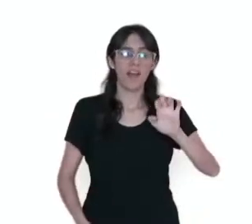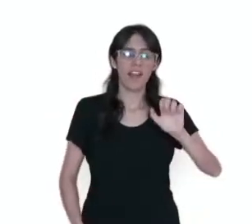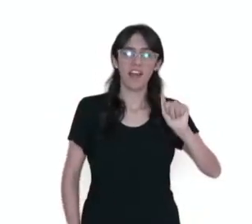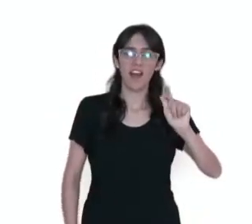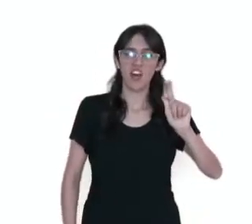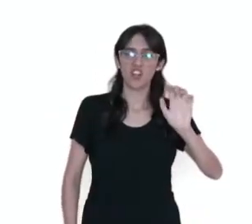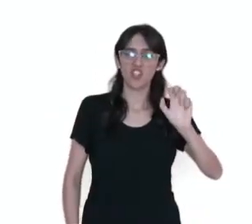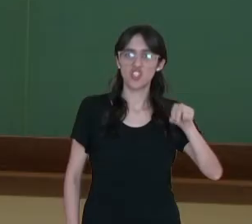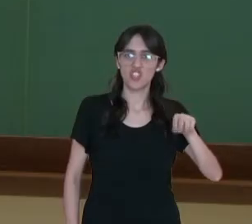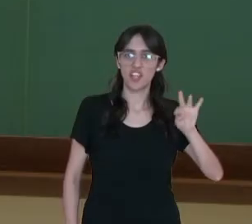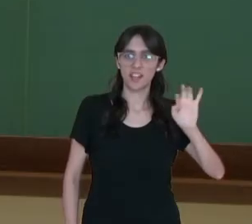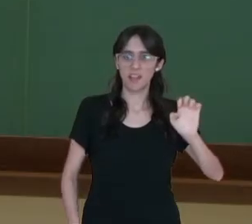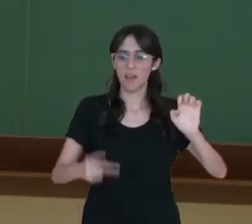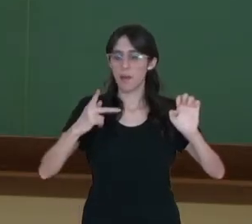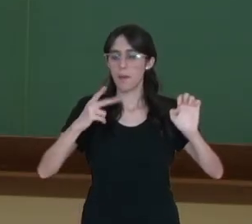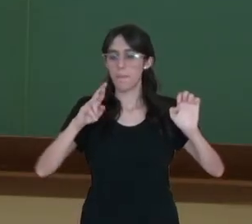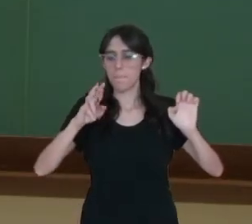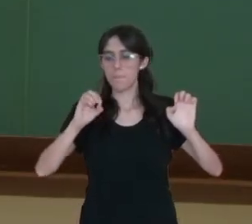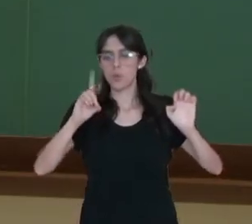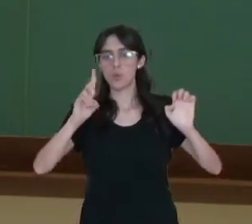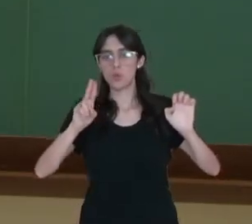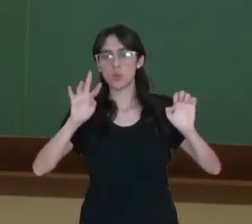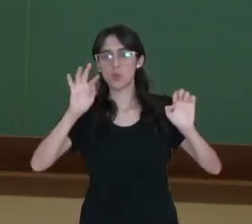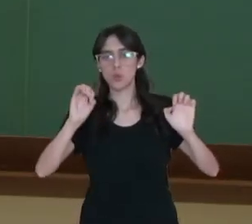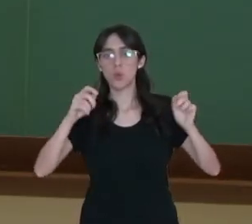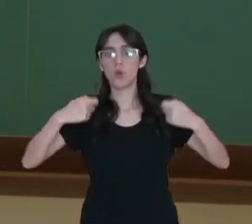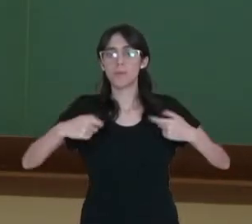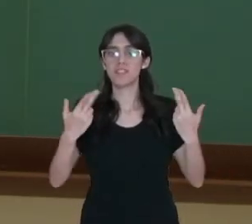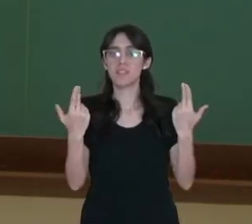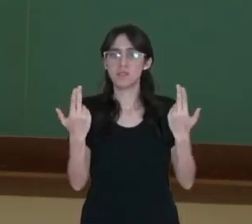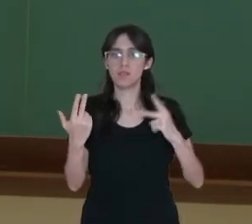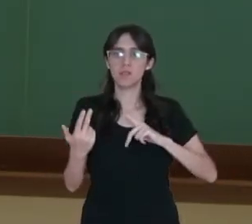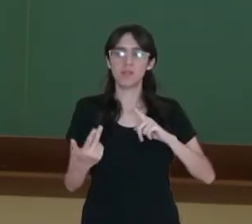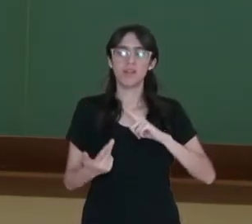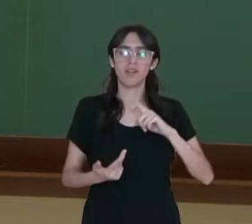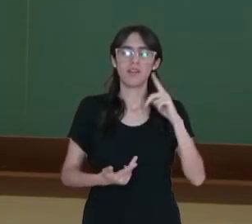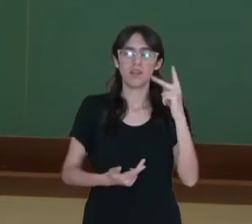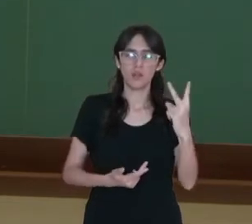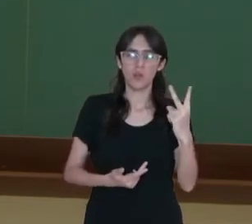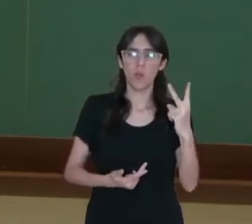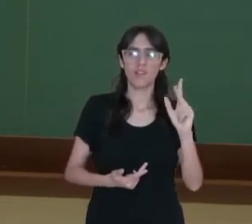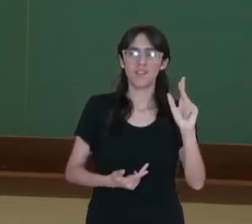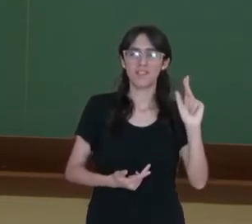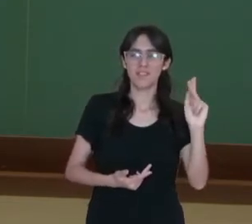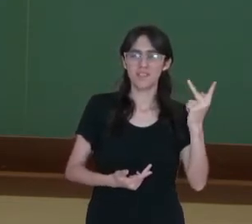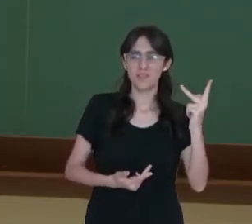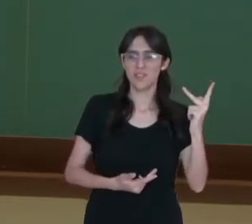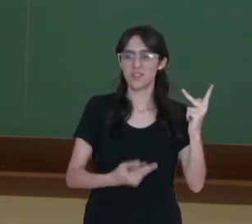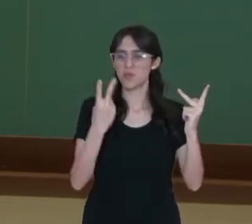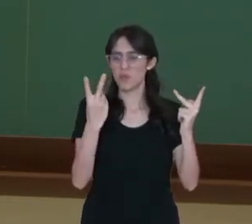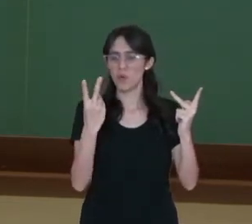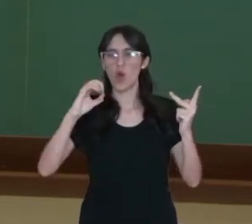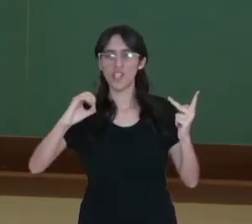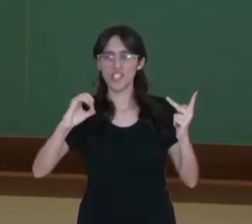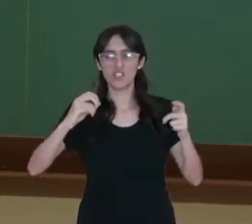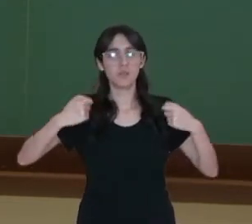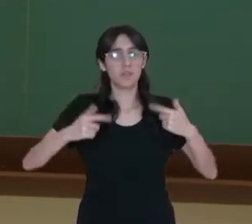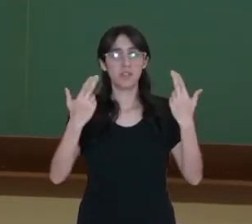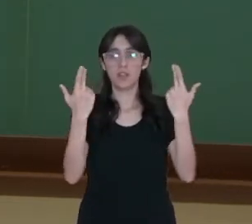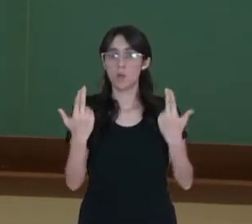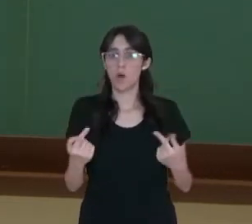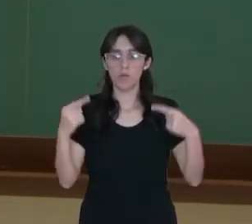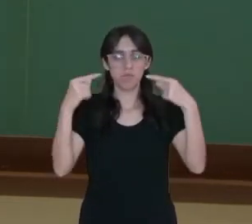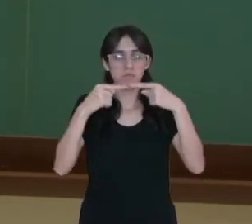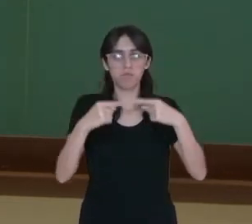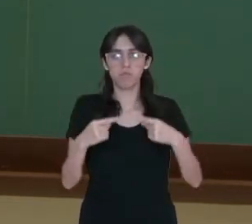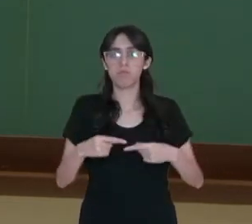desenho com as bolinhas. Tínhamos 2 oxigênios de um lado, 2 oxigênios do outro. Então, tudo que tem antes da seta e tudo que tem depois da seta,